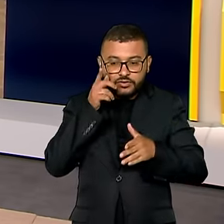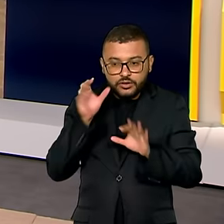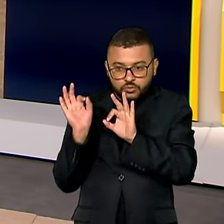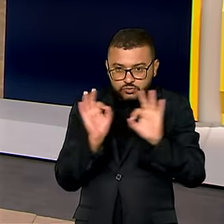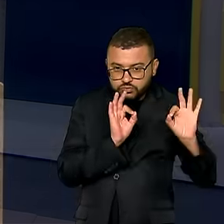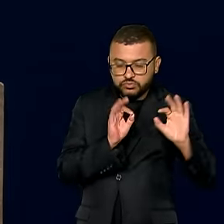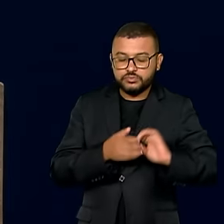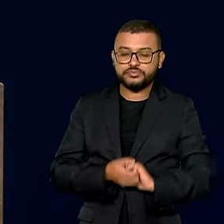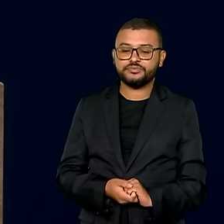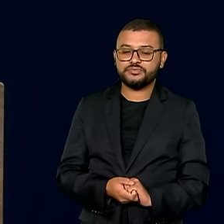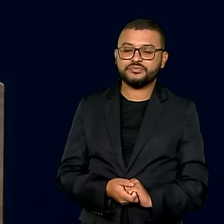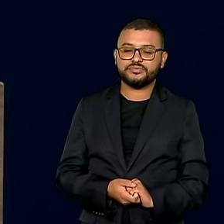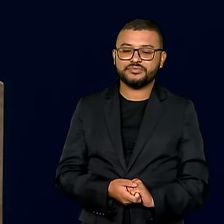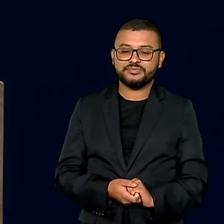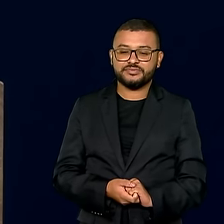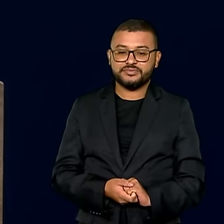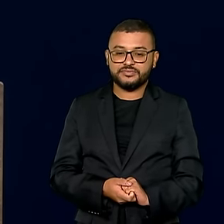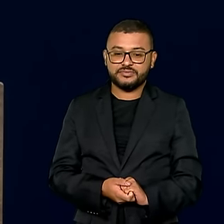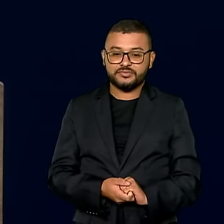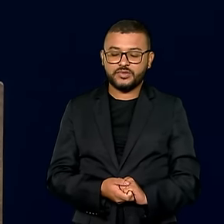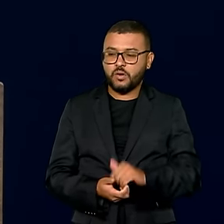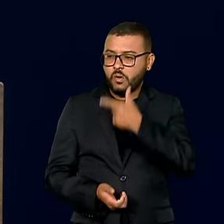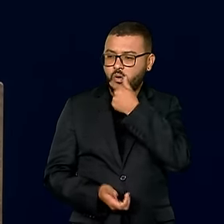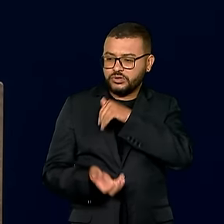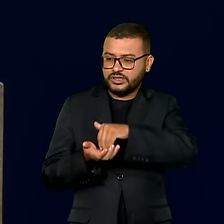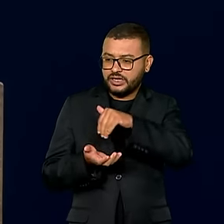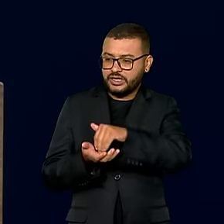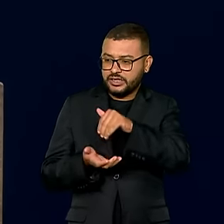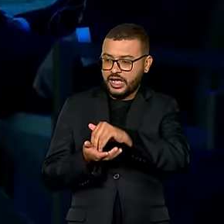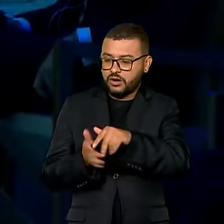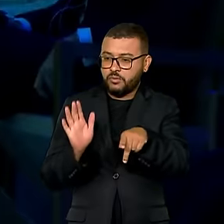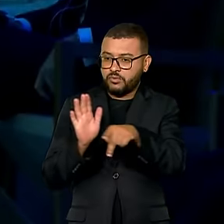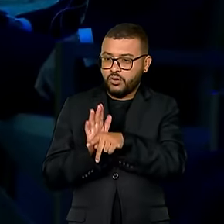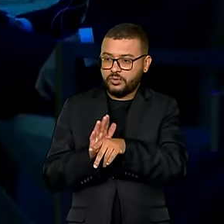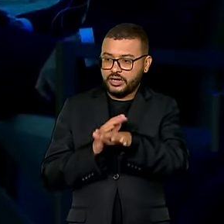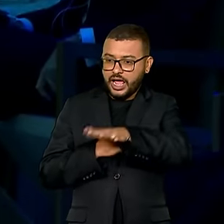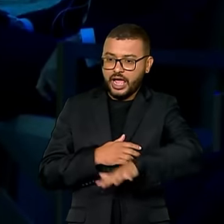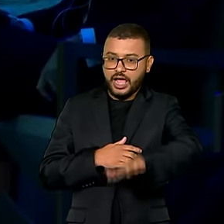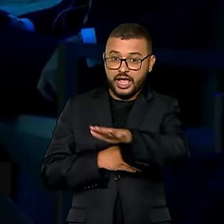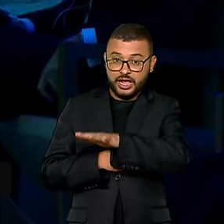gente. Senhor secretário-geral das Nações Unidas,